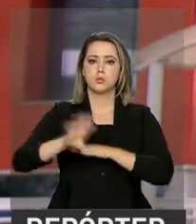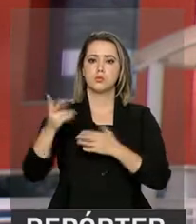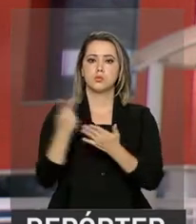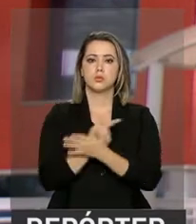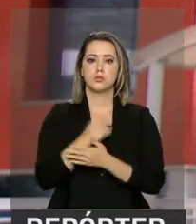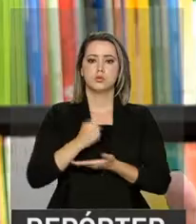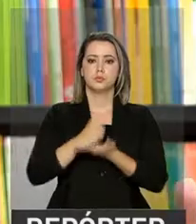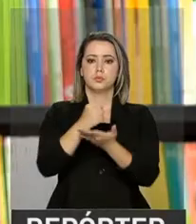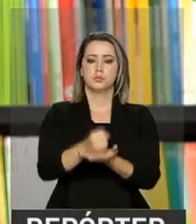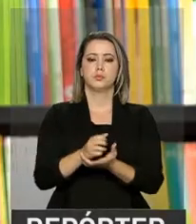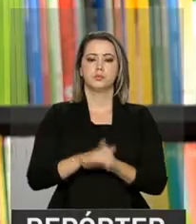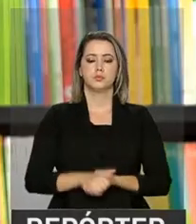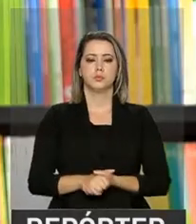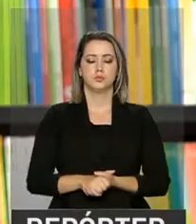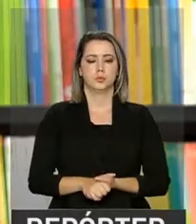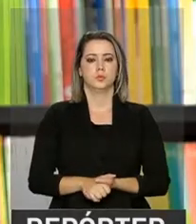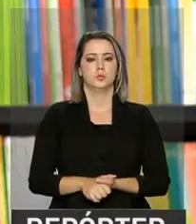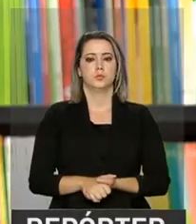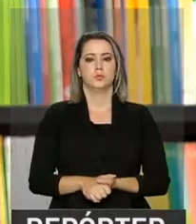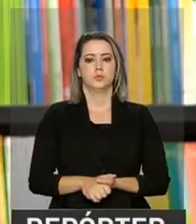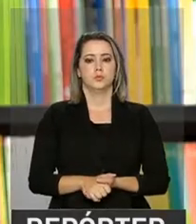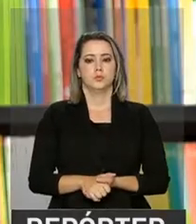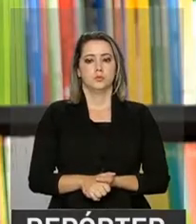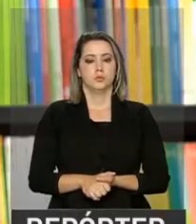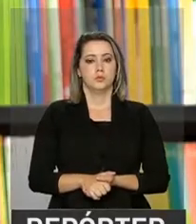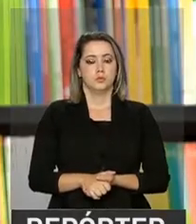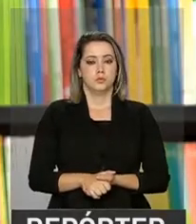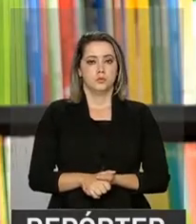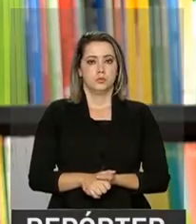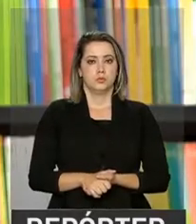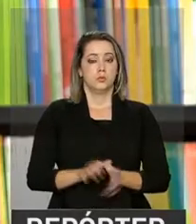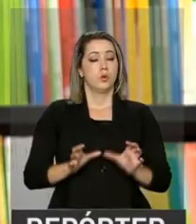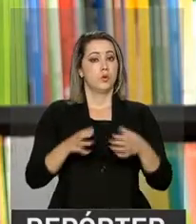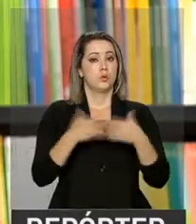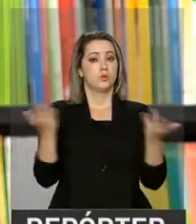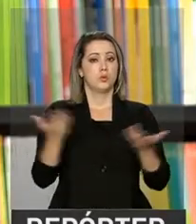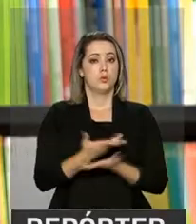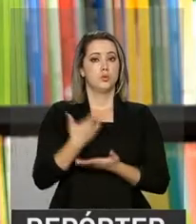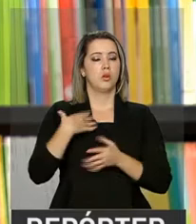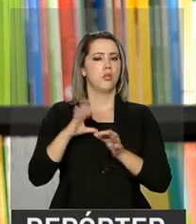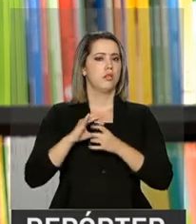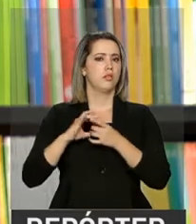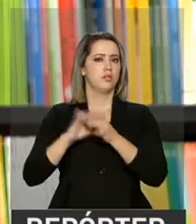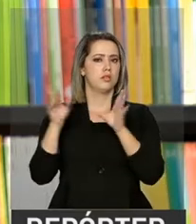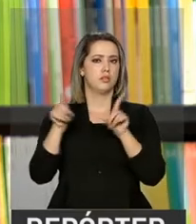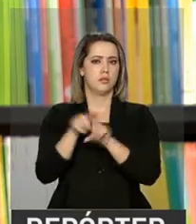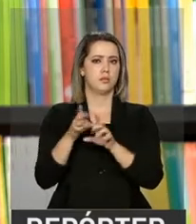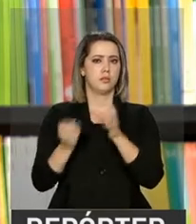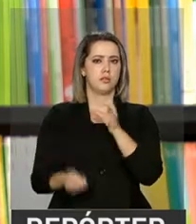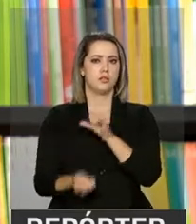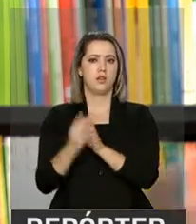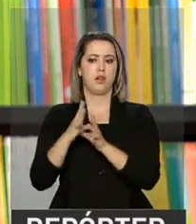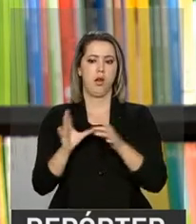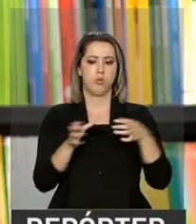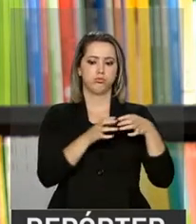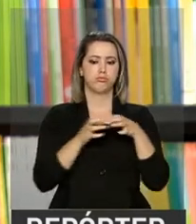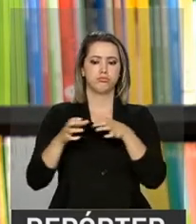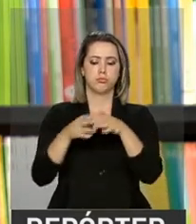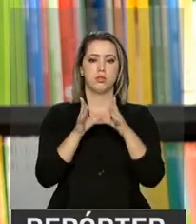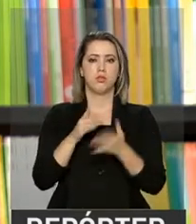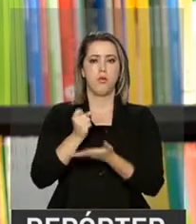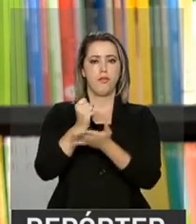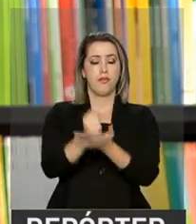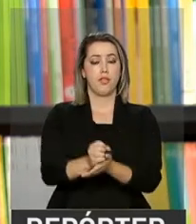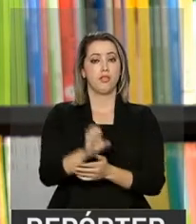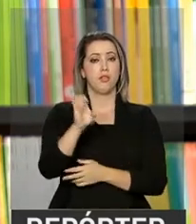oferecidos às instituições agora estão mais dependentes para criar os seus solos e ao mesmo tempo observar